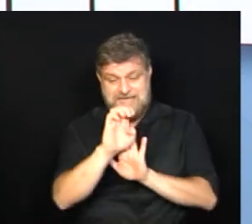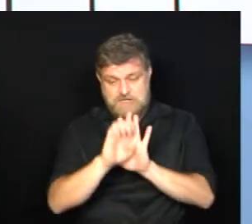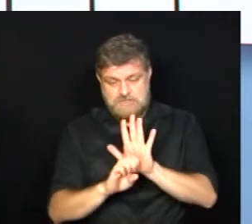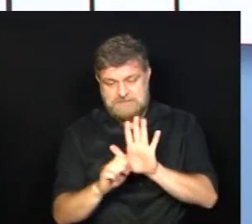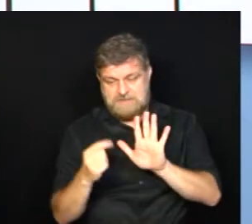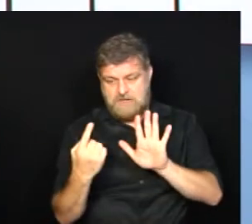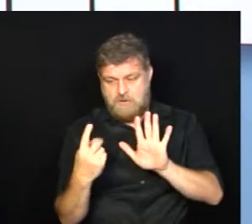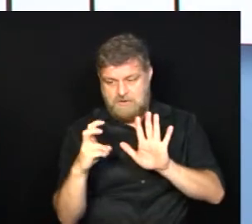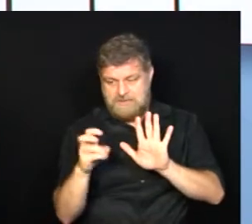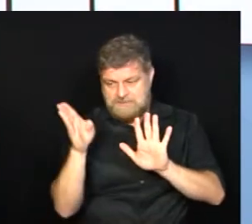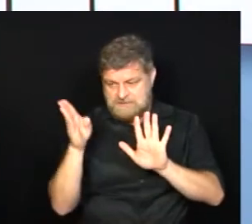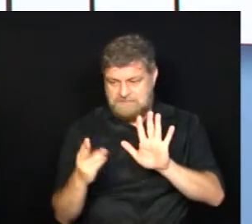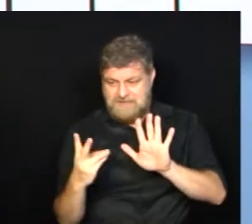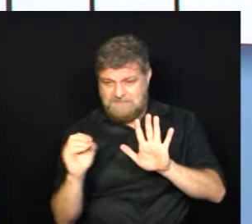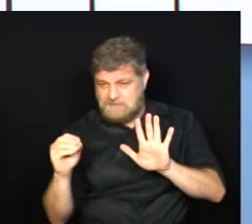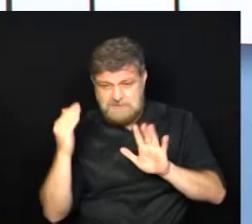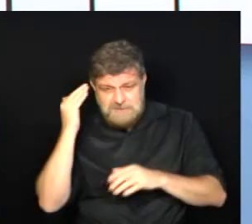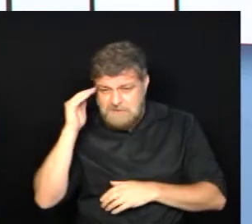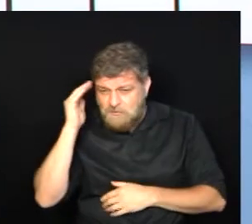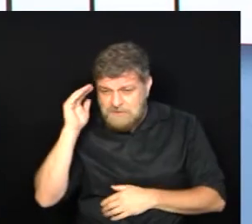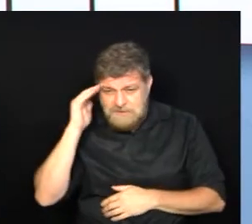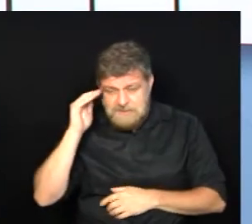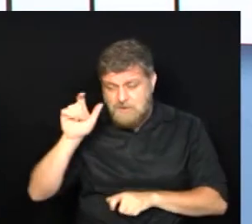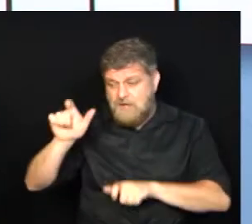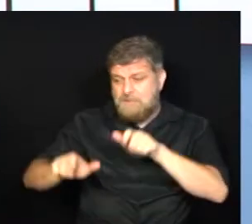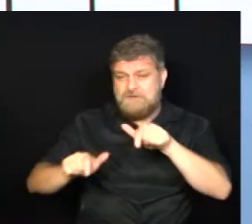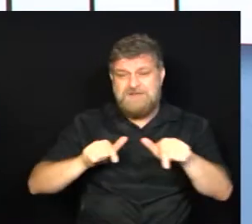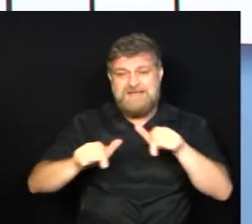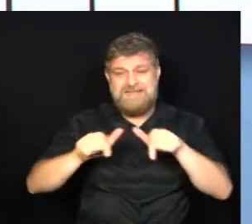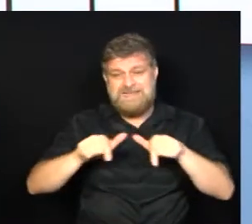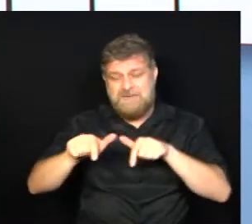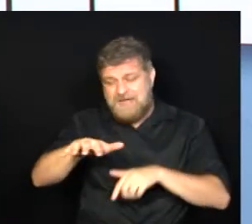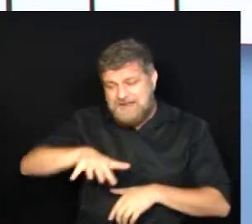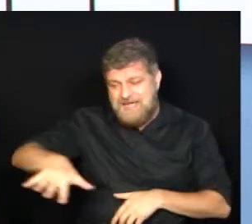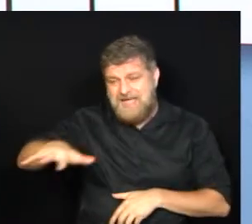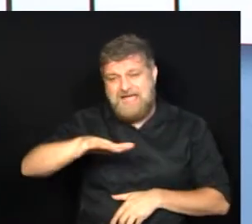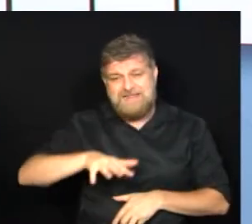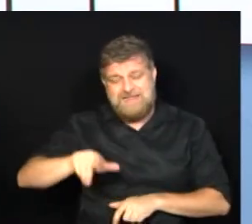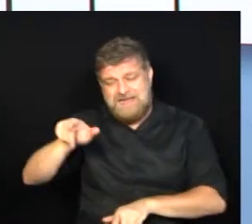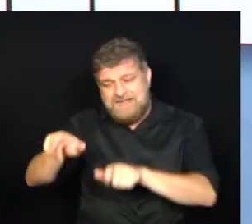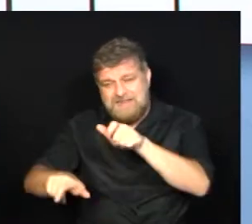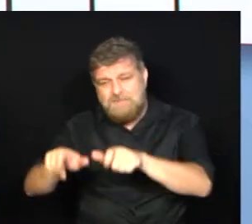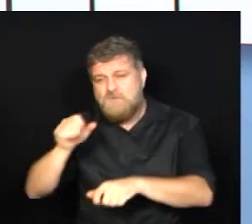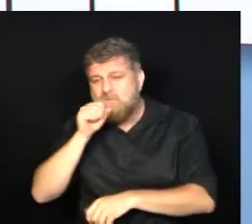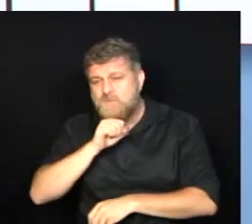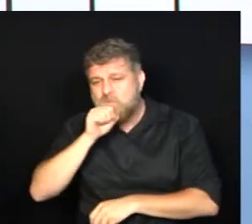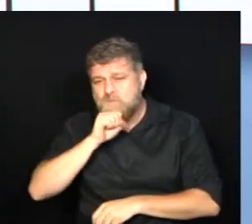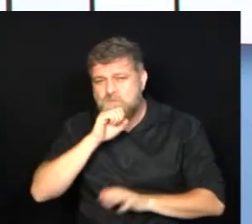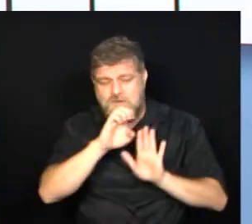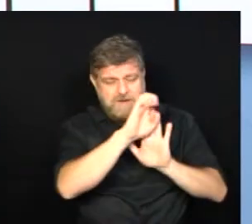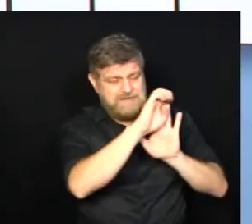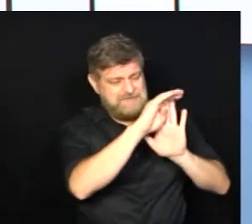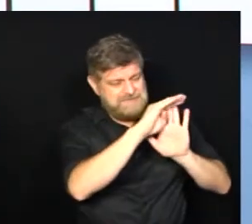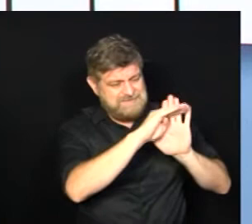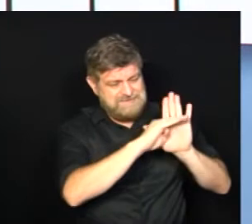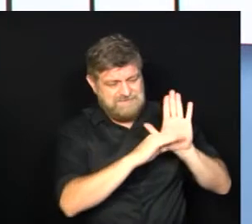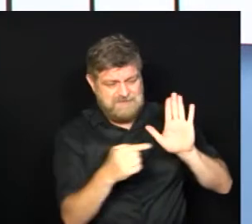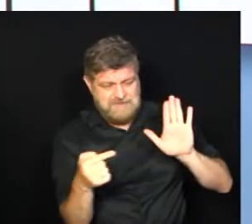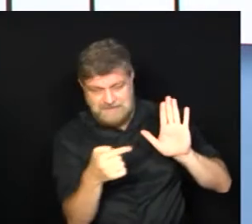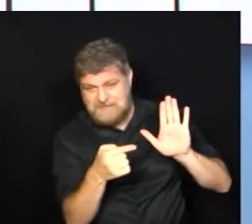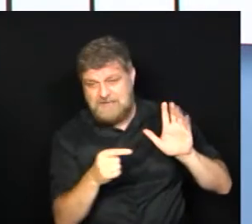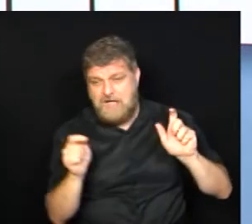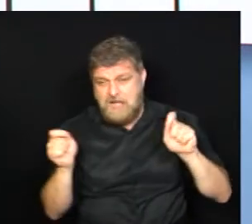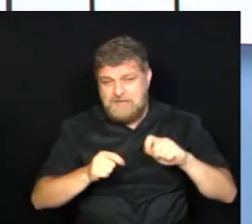Se você não entendeu, as pessoas geralmente que trabalham com as pessoas idosas sabem que esses editais são possíveis para que